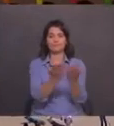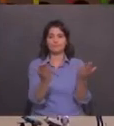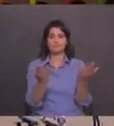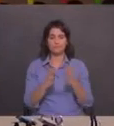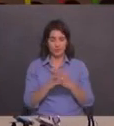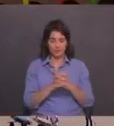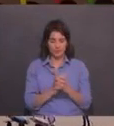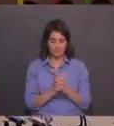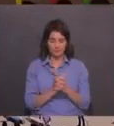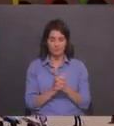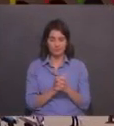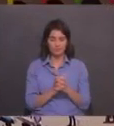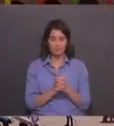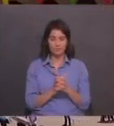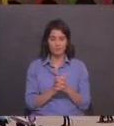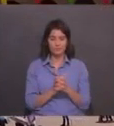Oremos.